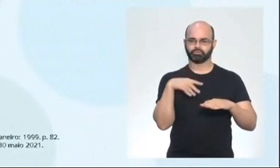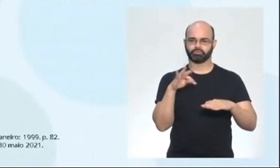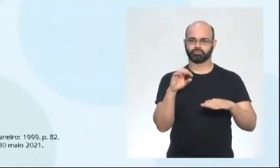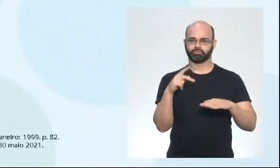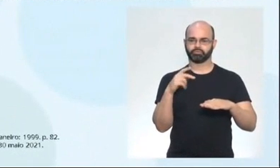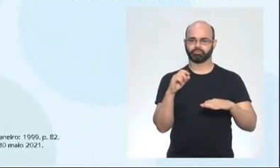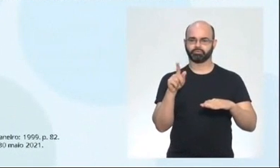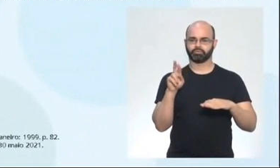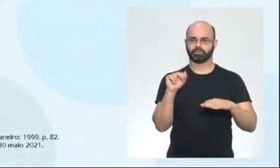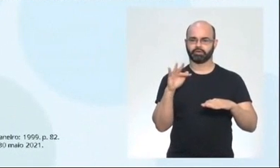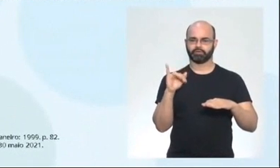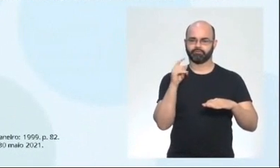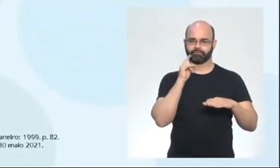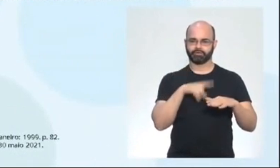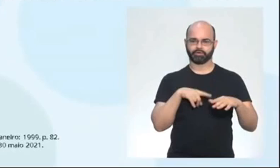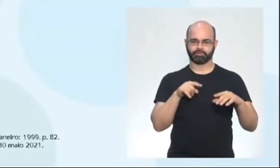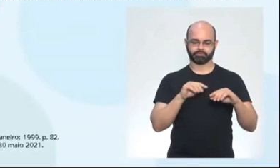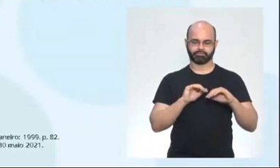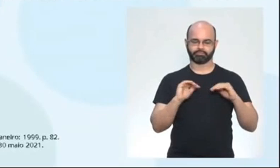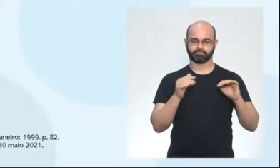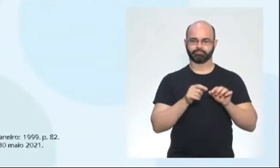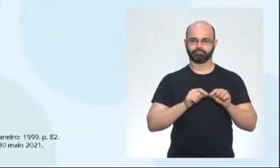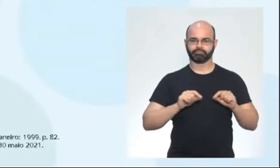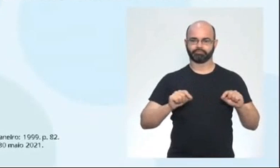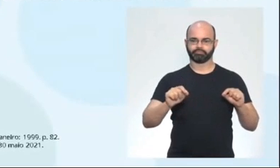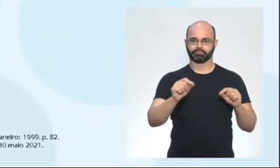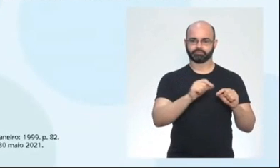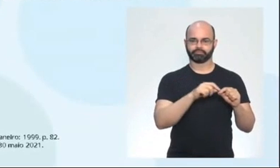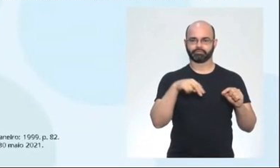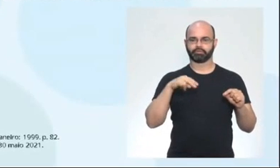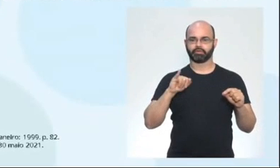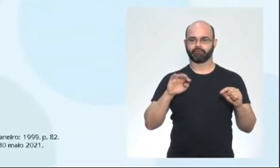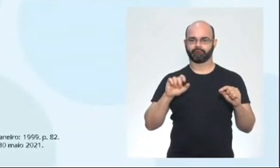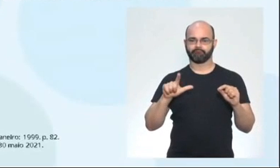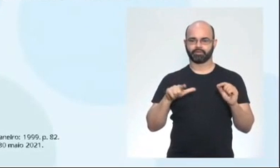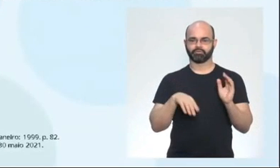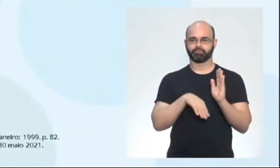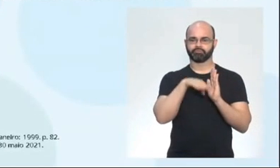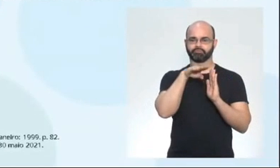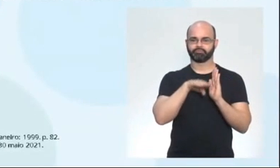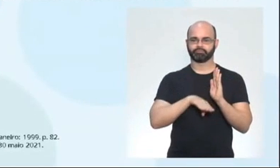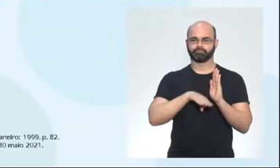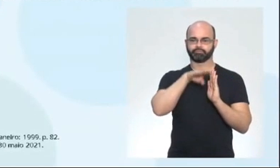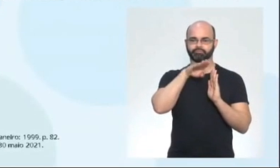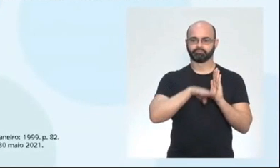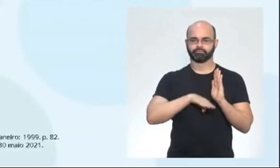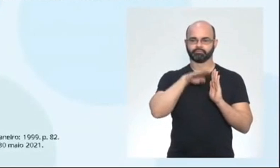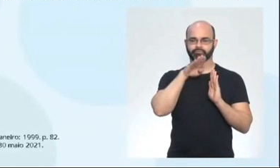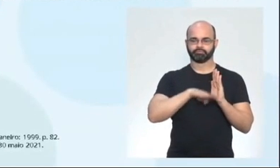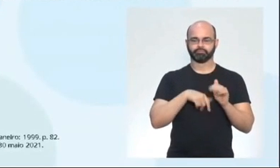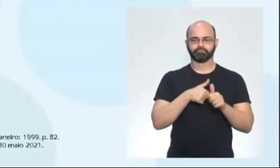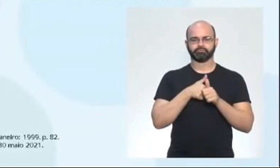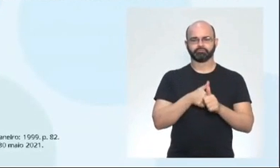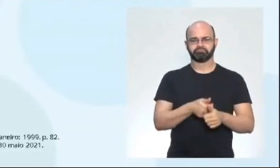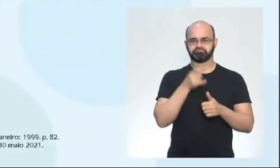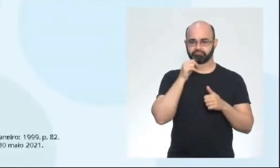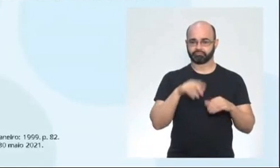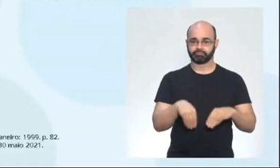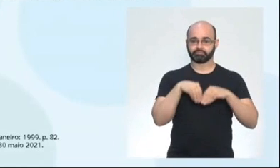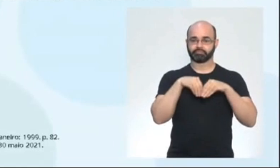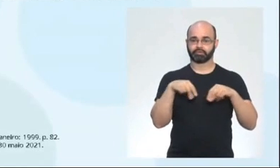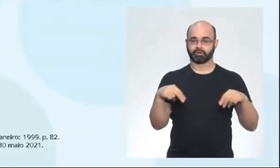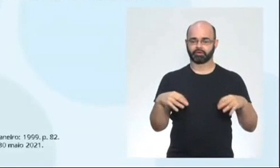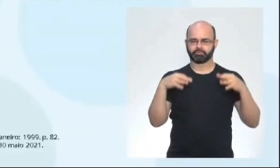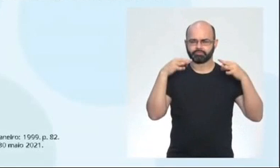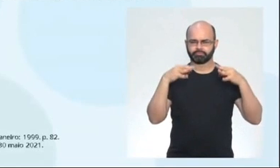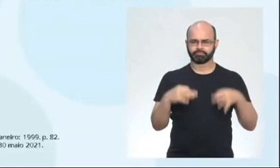as formas das curvas de nível. Assim, estas devem expressar com toda a fidelidade o tipo do terreno a